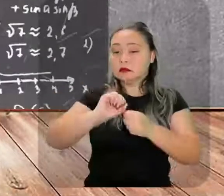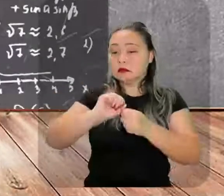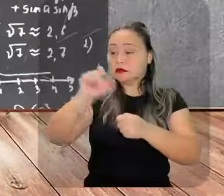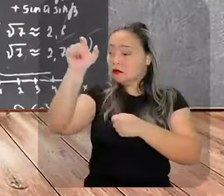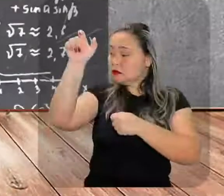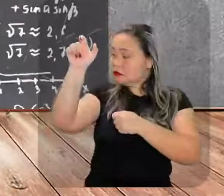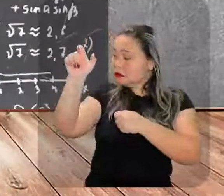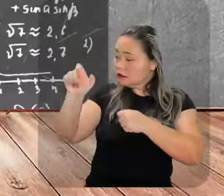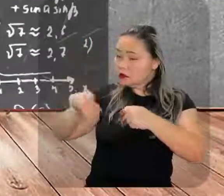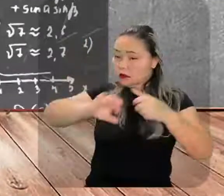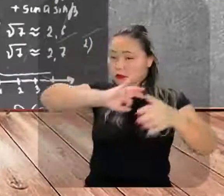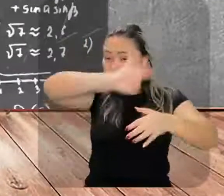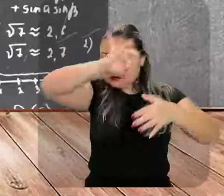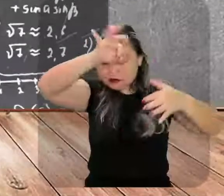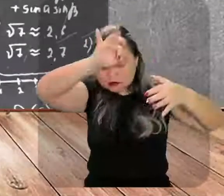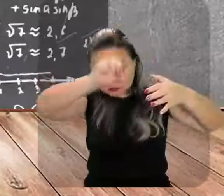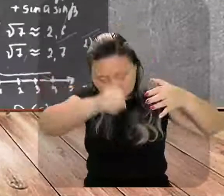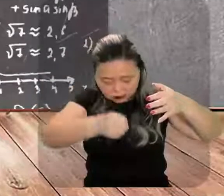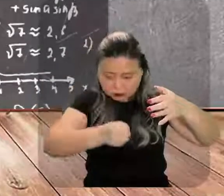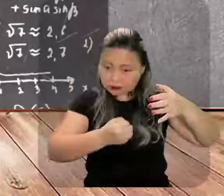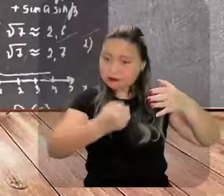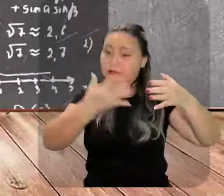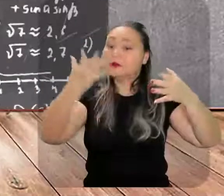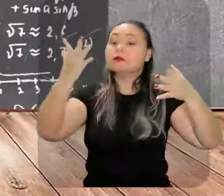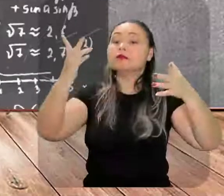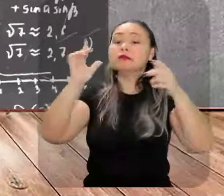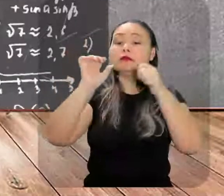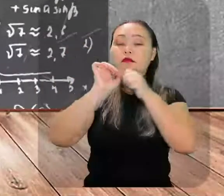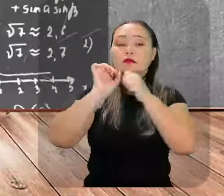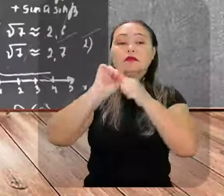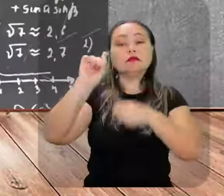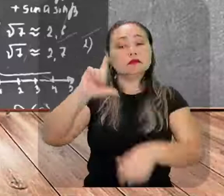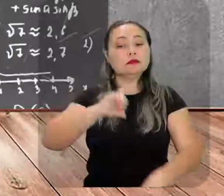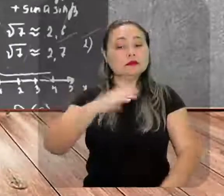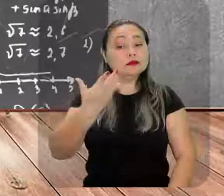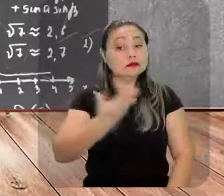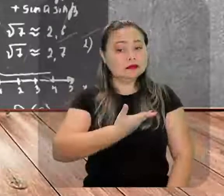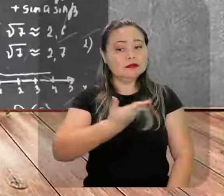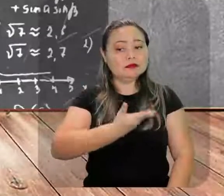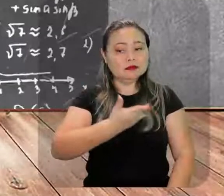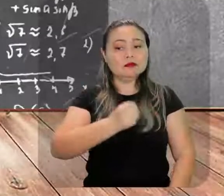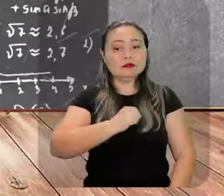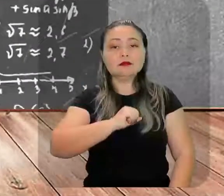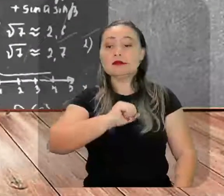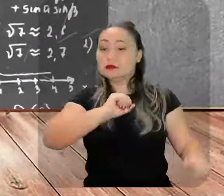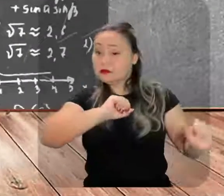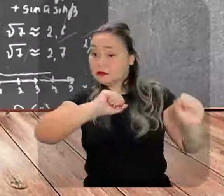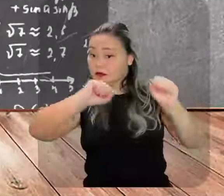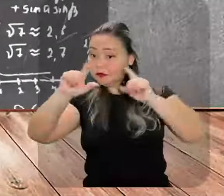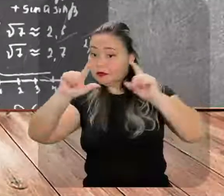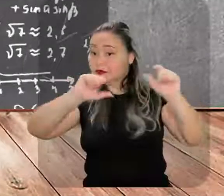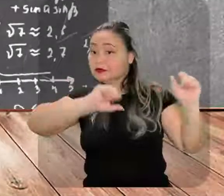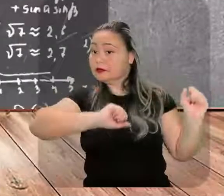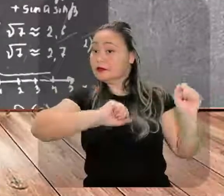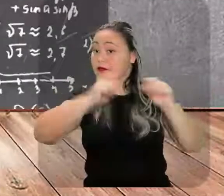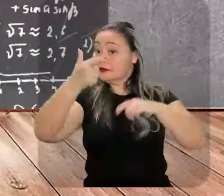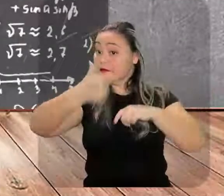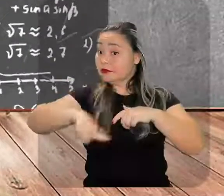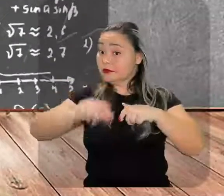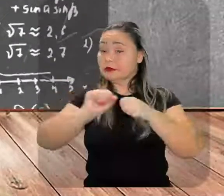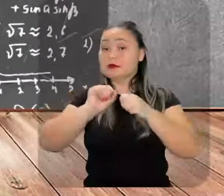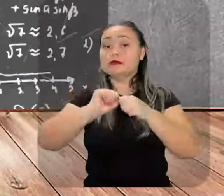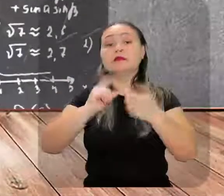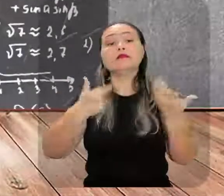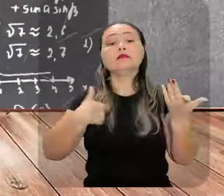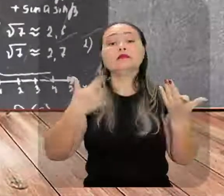desvendava os mistérios das mágicas e tal. E o passo a repasso. A gente tem um amigo nosso que tem o passo a repasso, né? Podíamos pensar nisso, né? Pode trazer aí junto